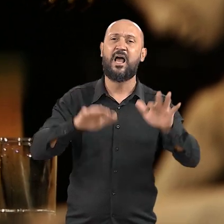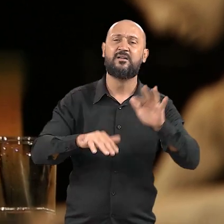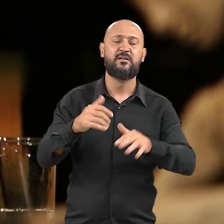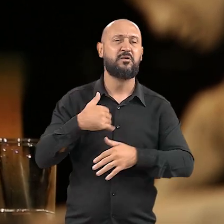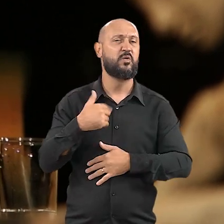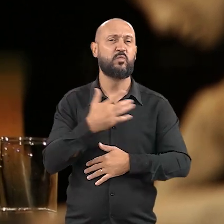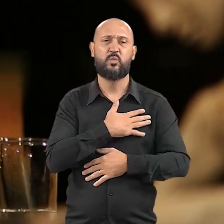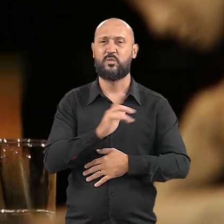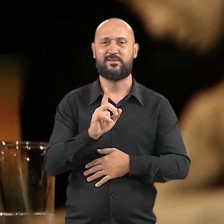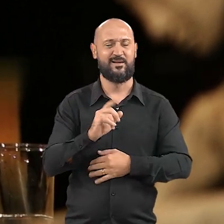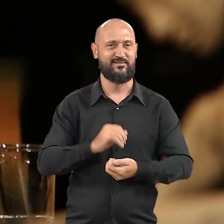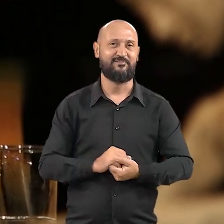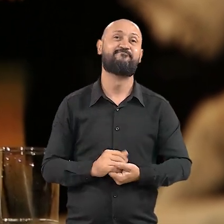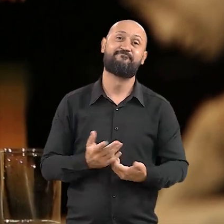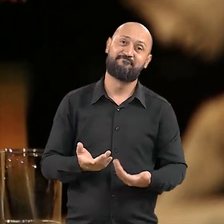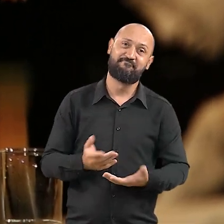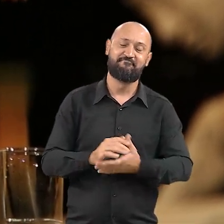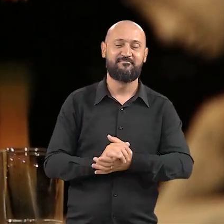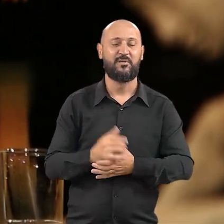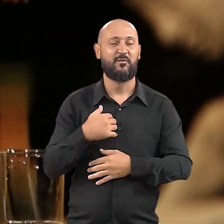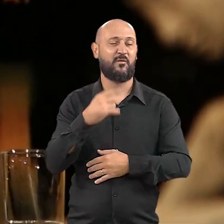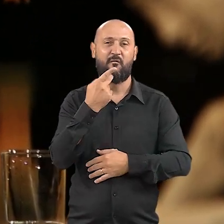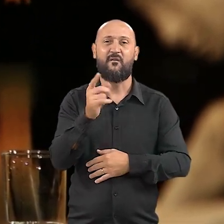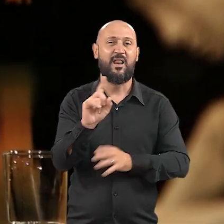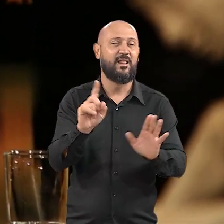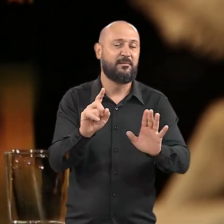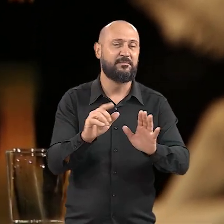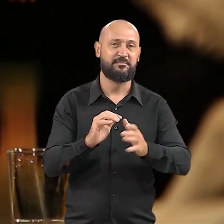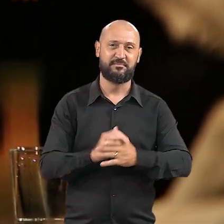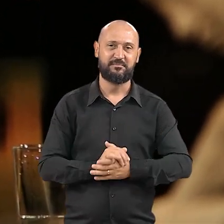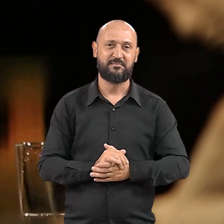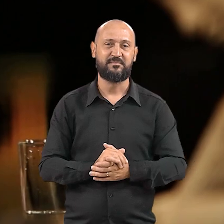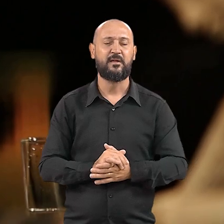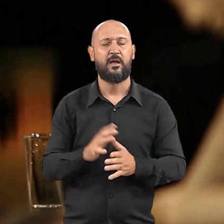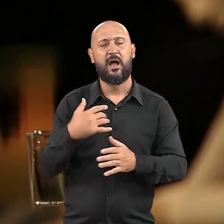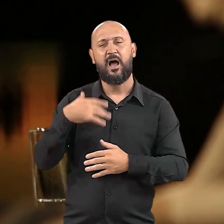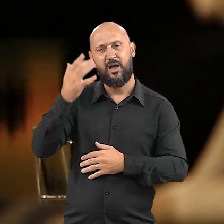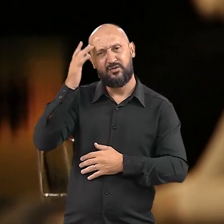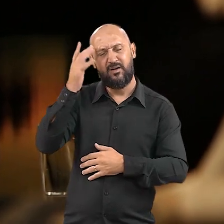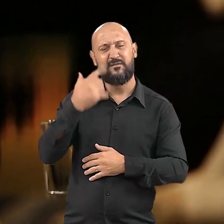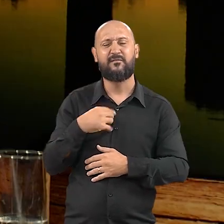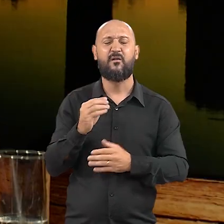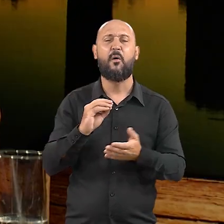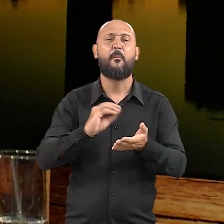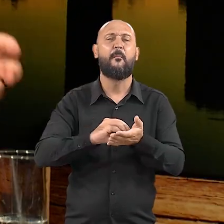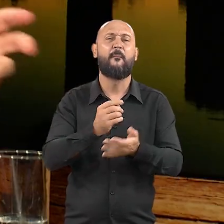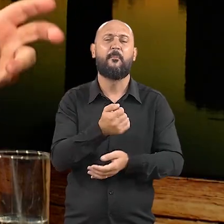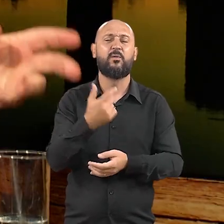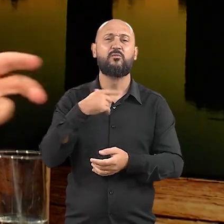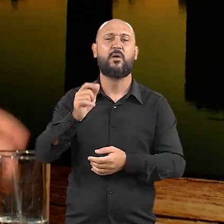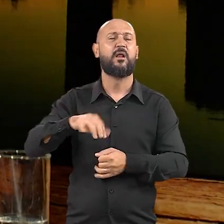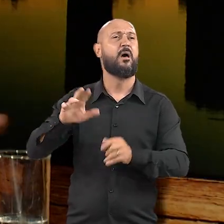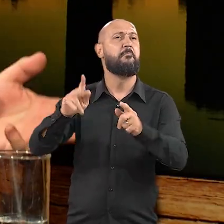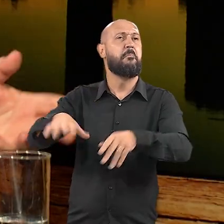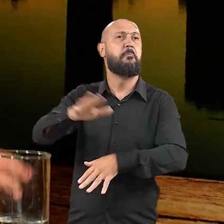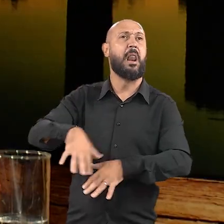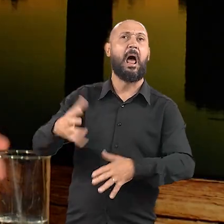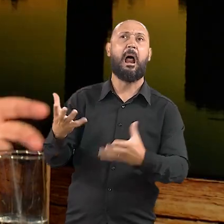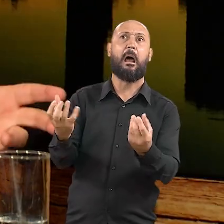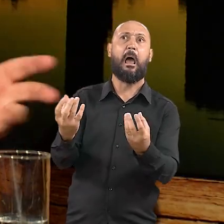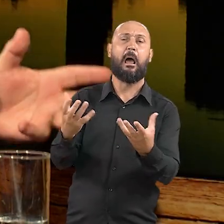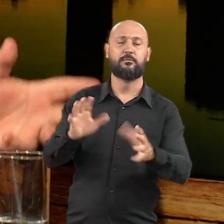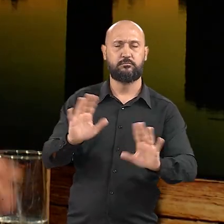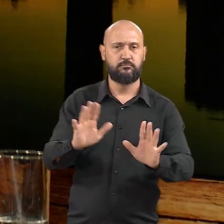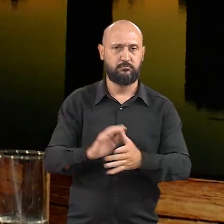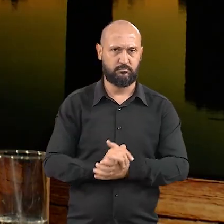que eu não gostava muito. Não vou nem citá-las, mas assim, achava que já não eram tão populares, né? Tudo bem, ele não